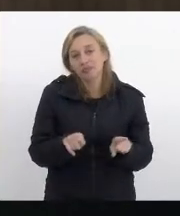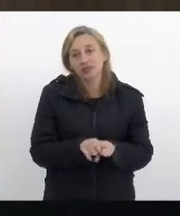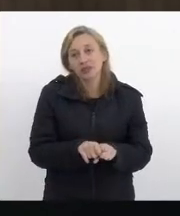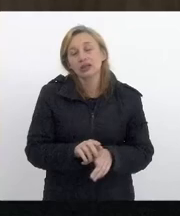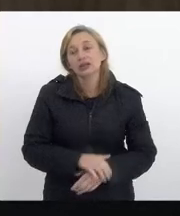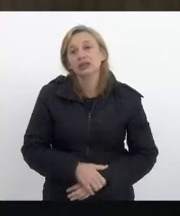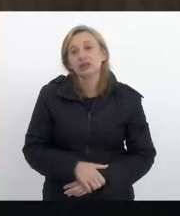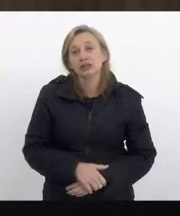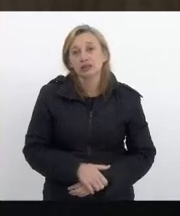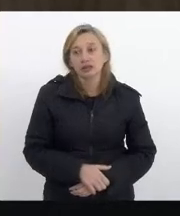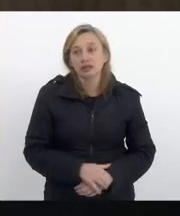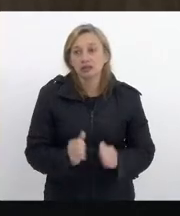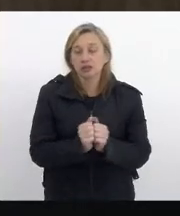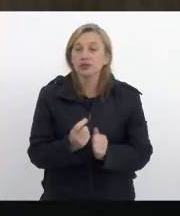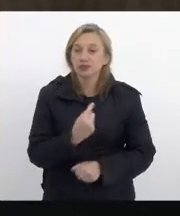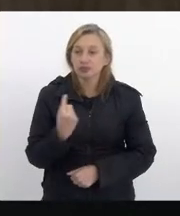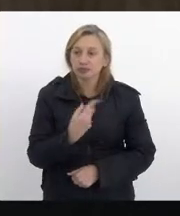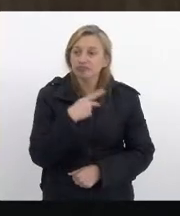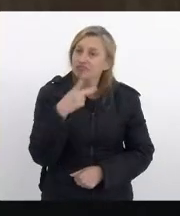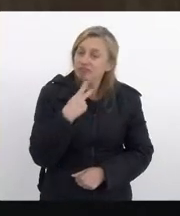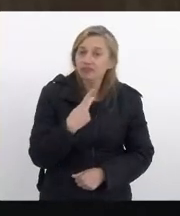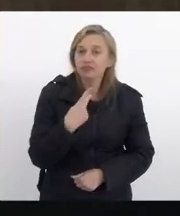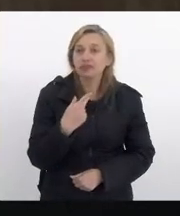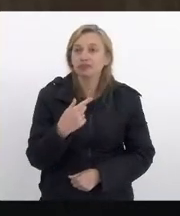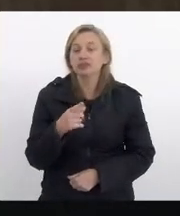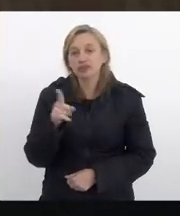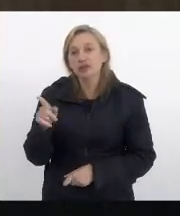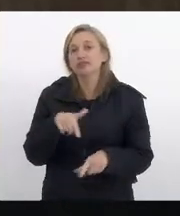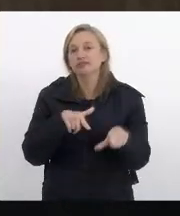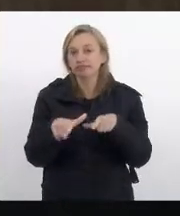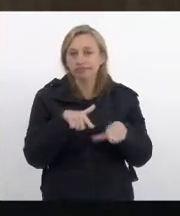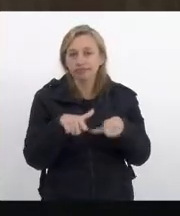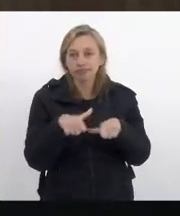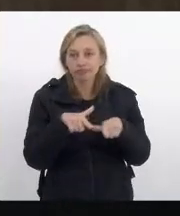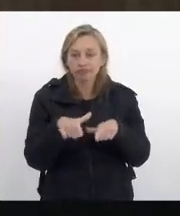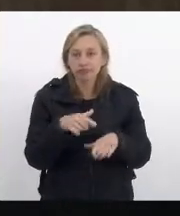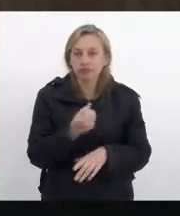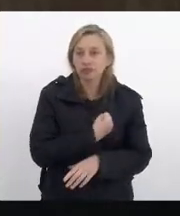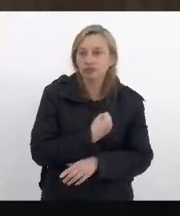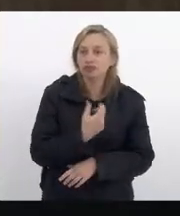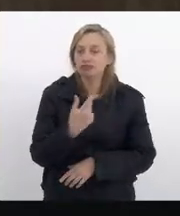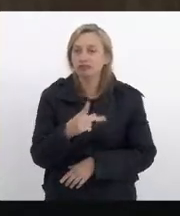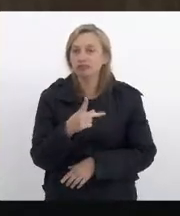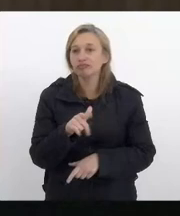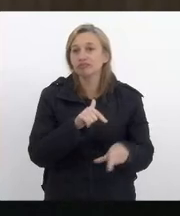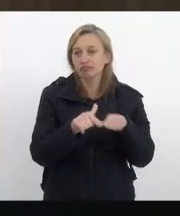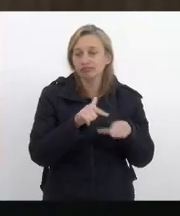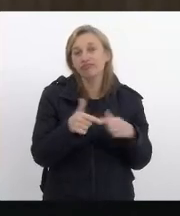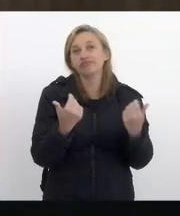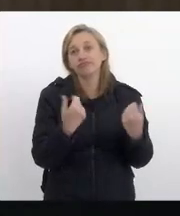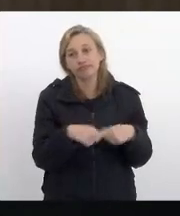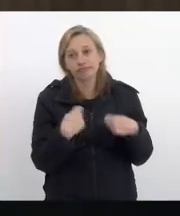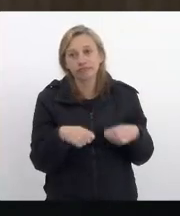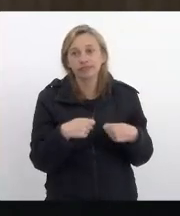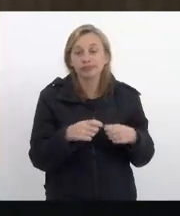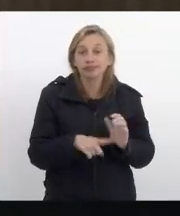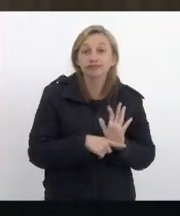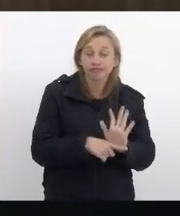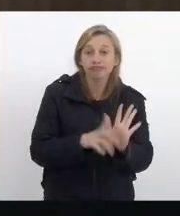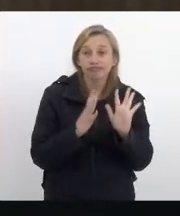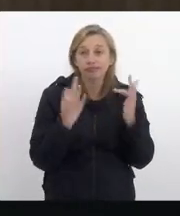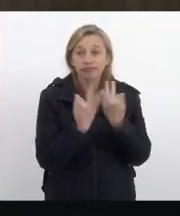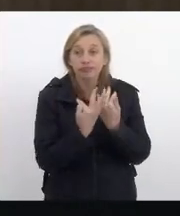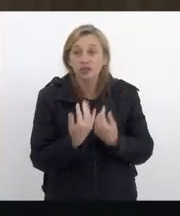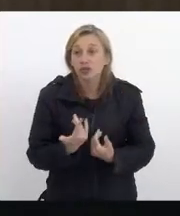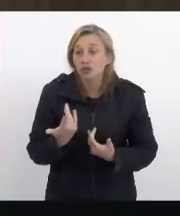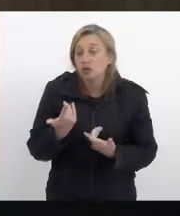estar com a gente e falar, né, elas estão trabalhando, inúmeras delas estão trabalhando, precisa ajudar a família, porque